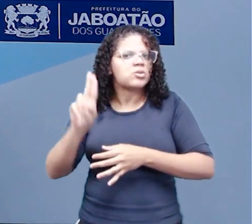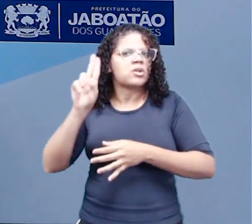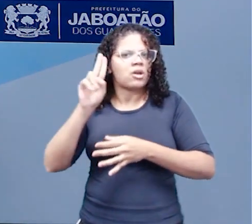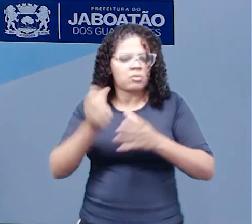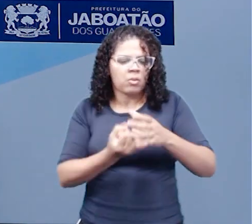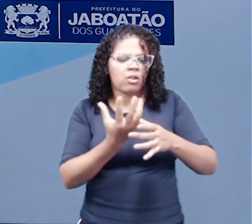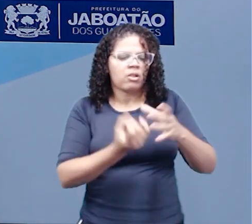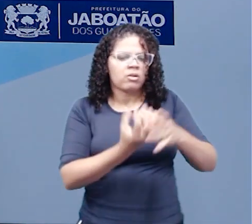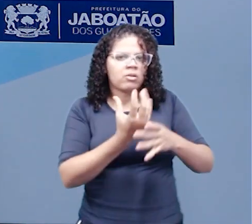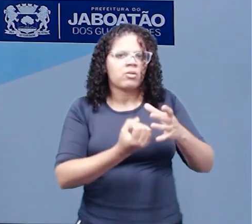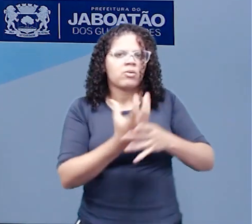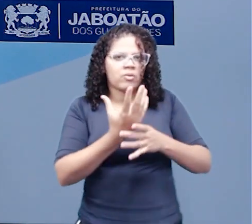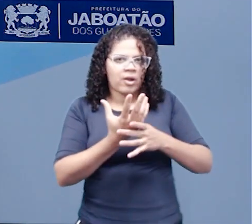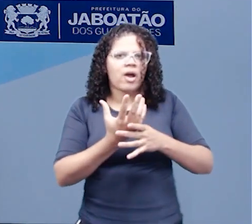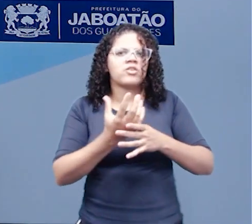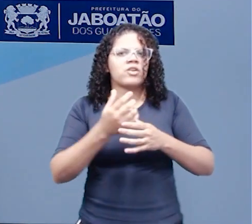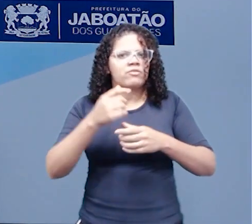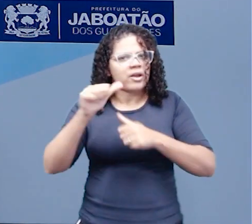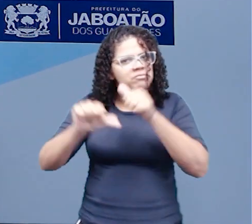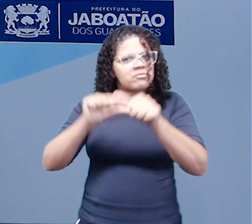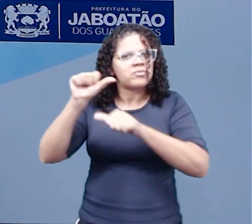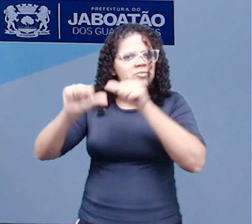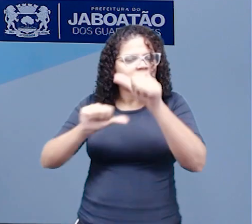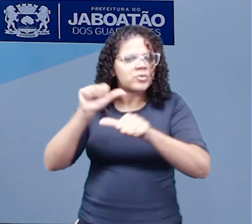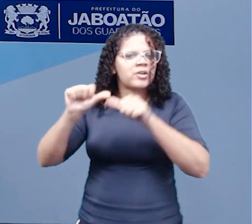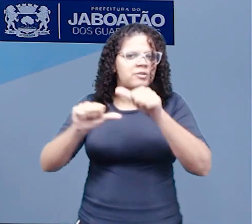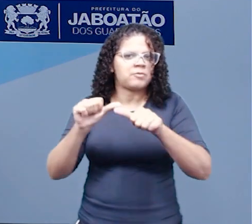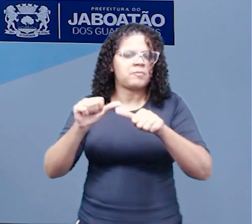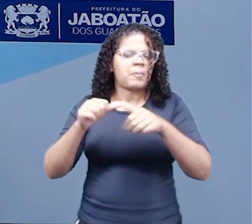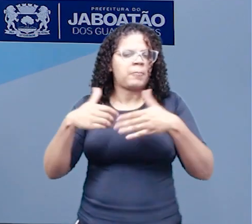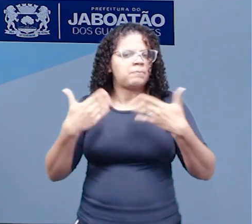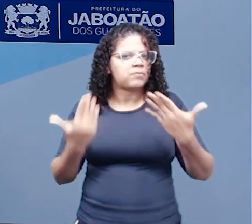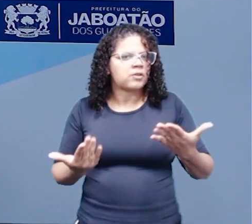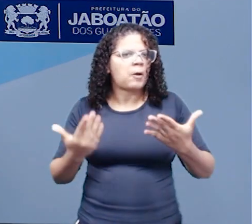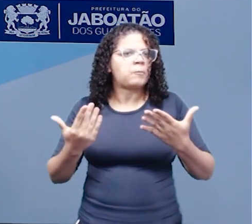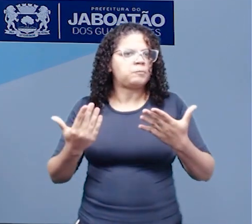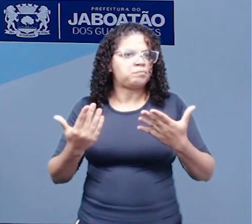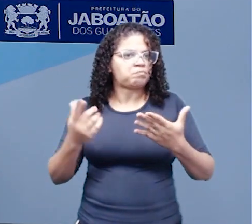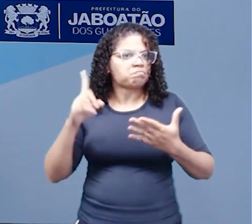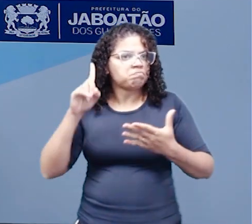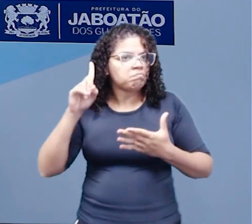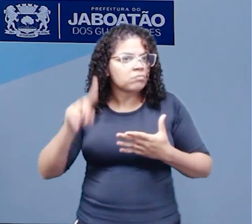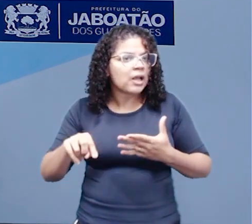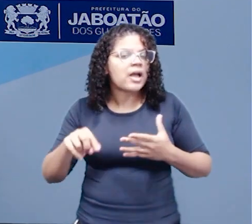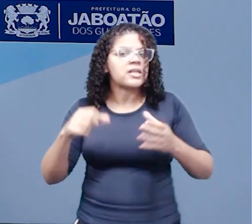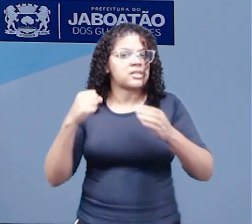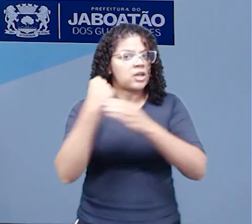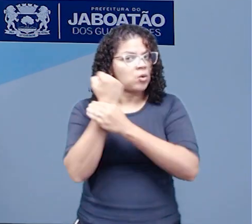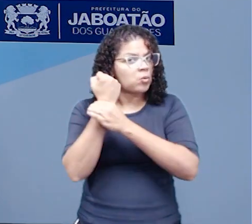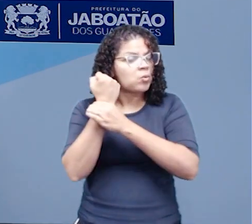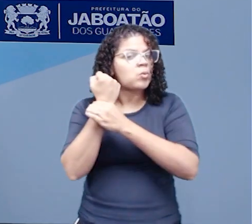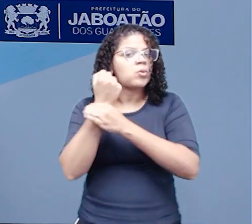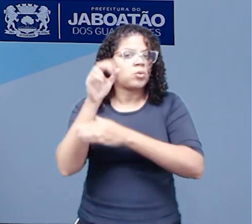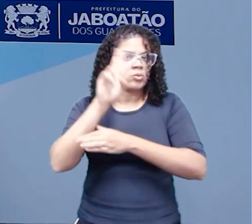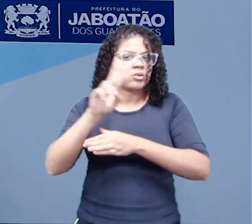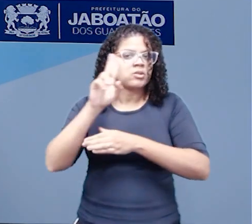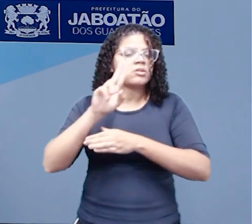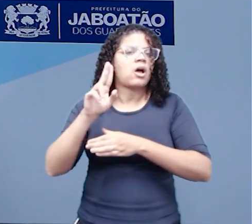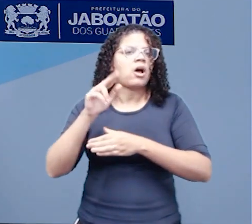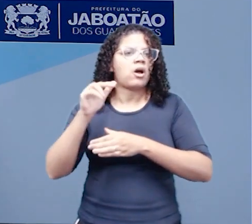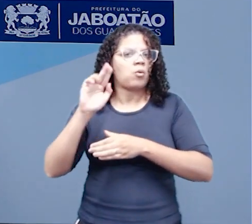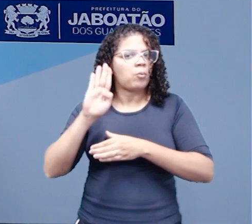botijão é um elemento seguro, tá certo? Mas existe aqui um risco, porque é um